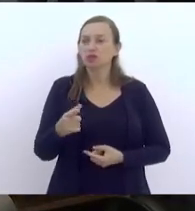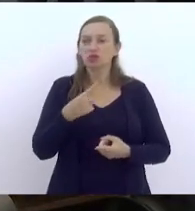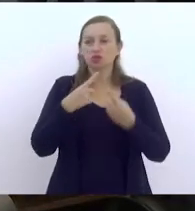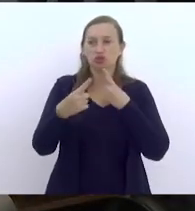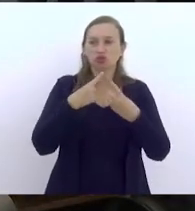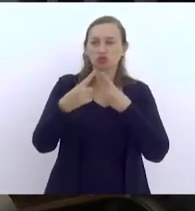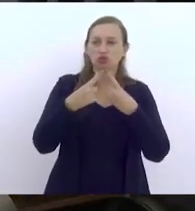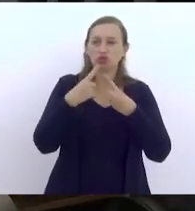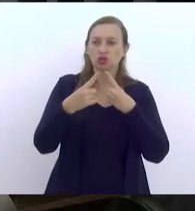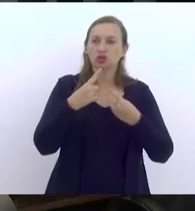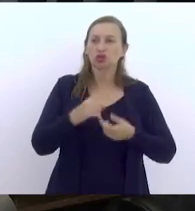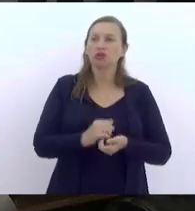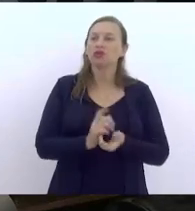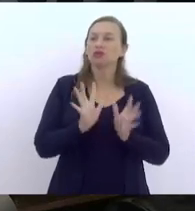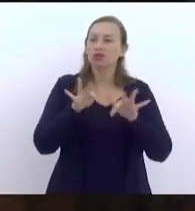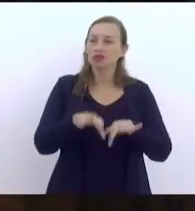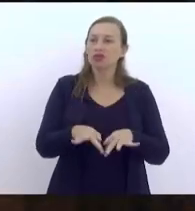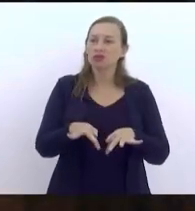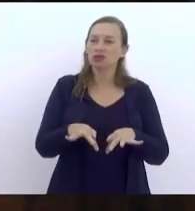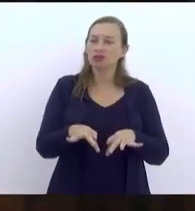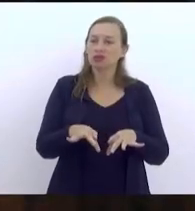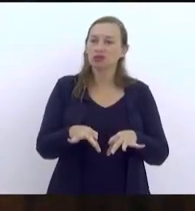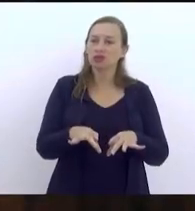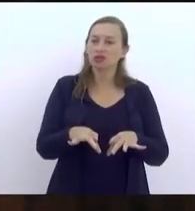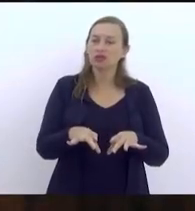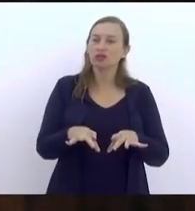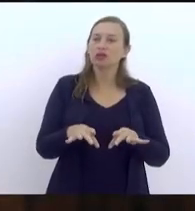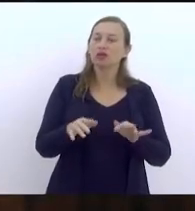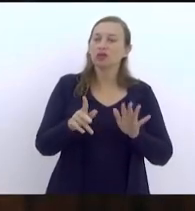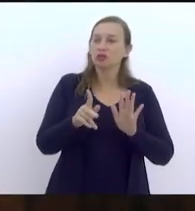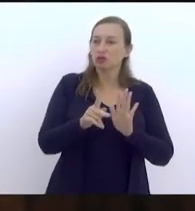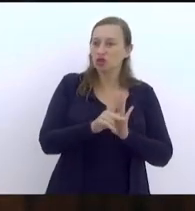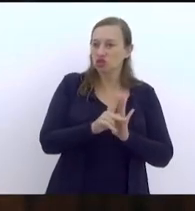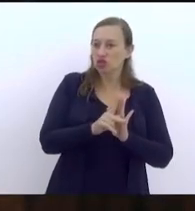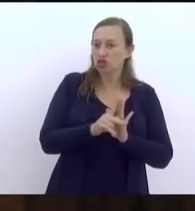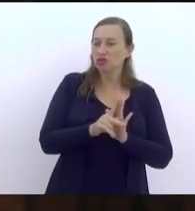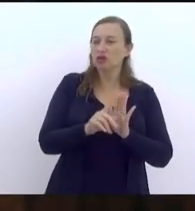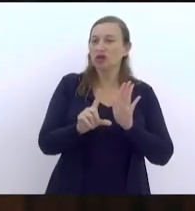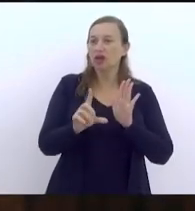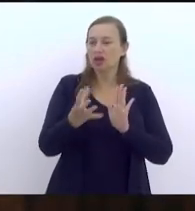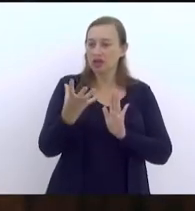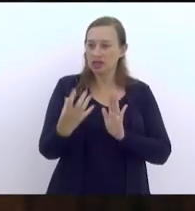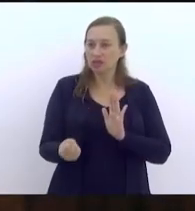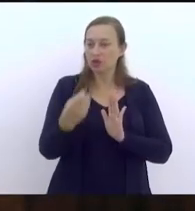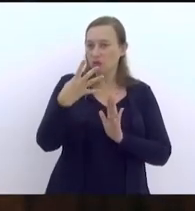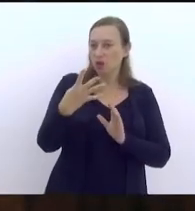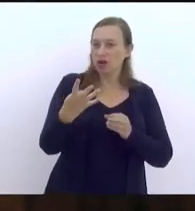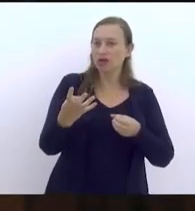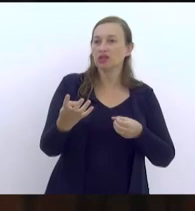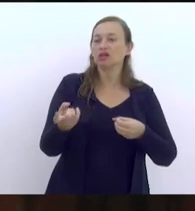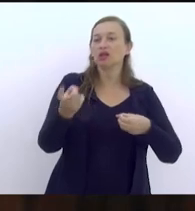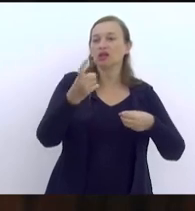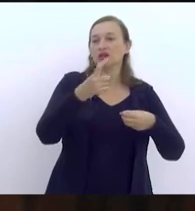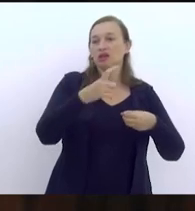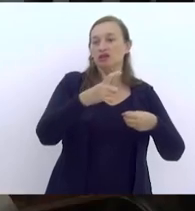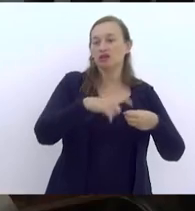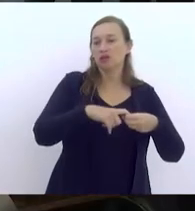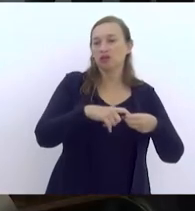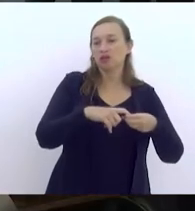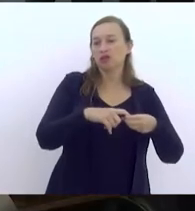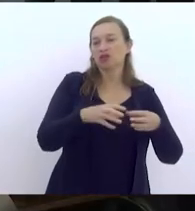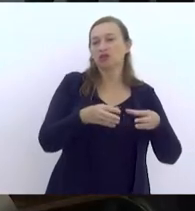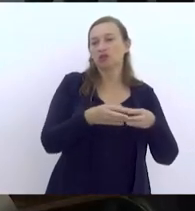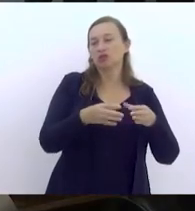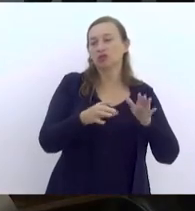querer discutir, encerrada a discussão, o projeto recebeu 4 emendas, retorna às comissões.